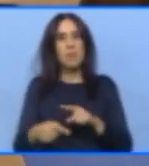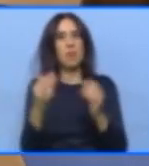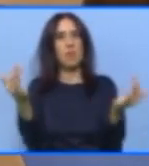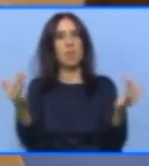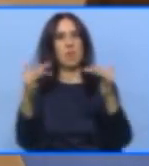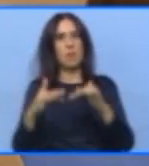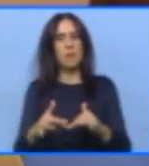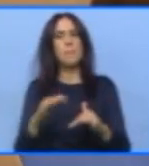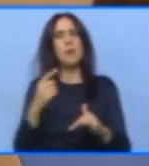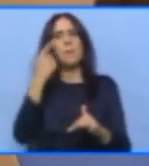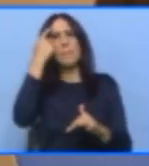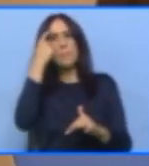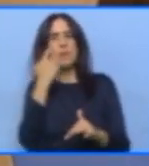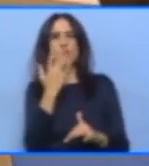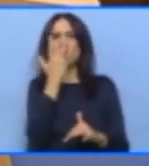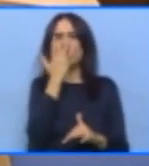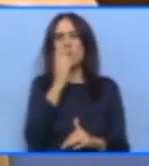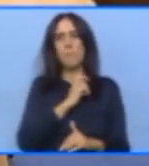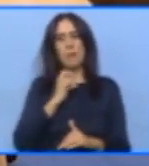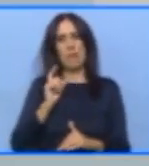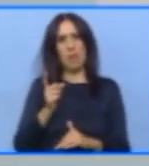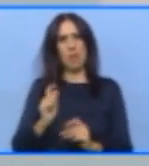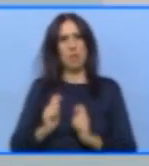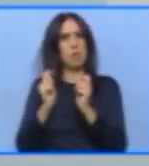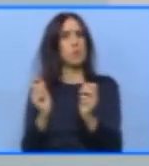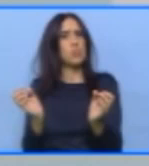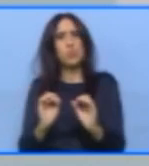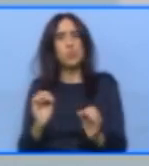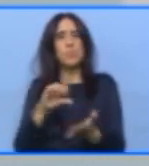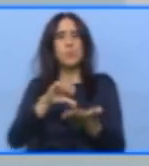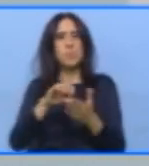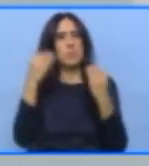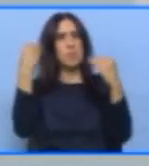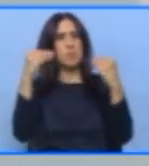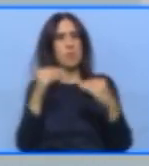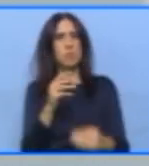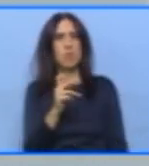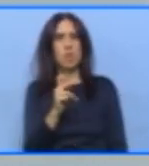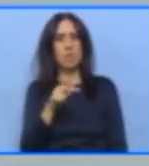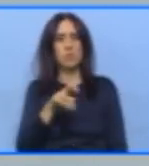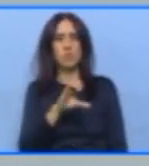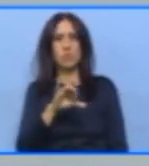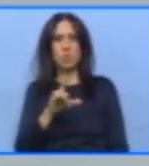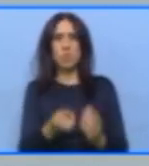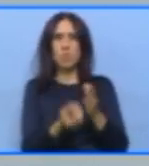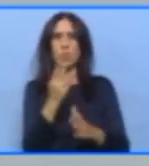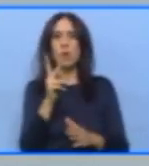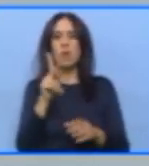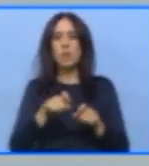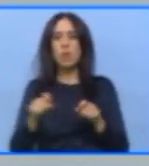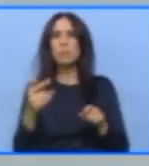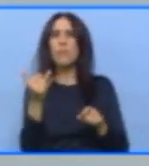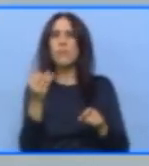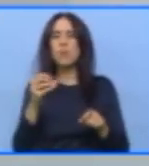a pensar que os padres negros é que viriam ser. Criou o Centro Catequético do Anchilo, a 20 km de Nampula. Portanto, a